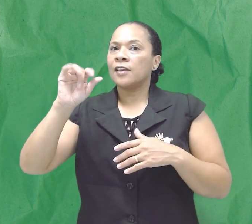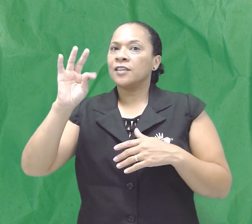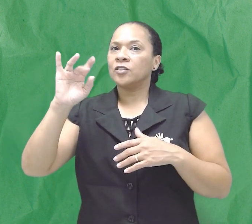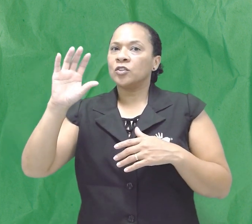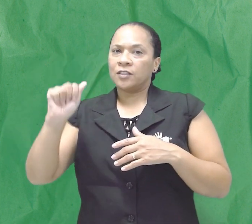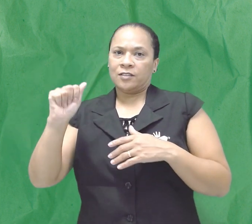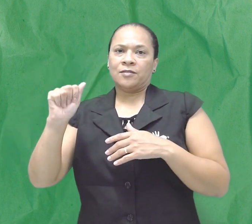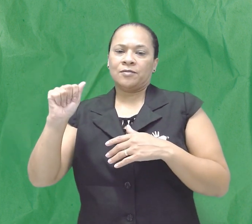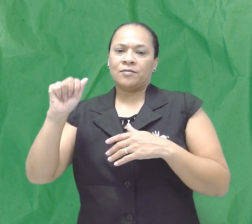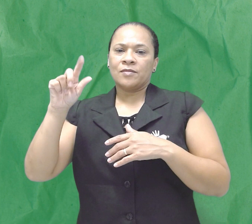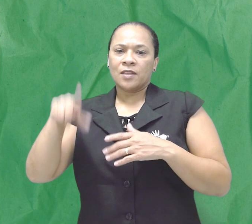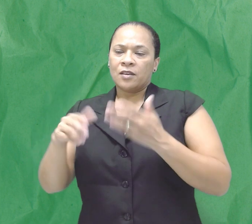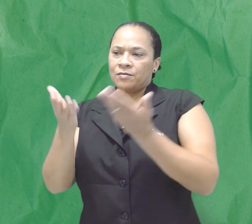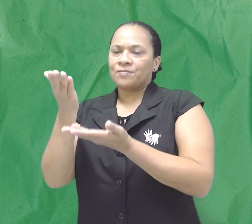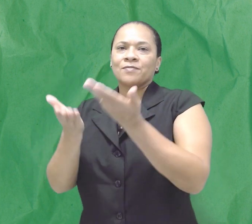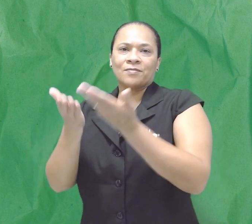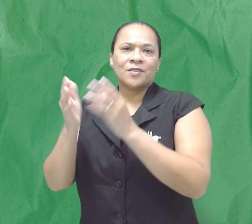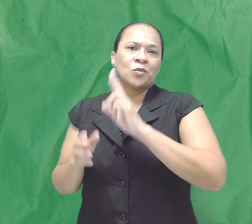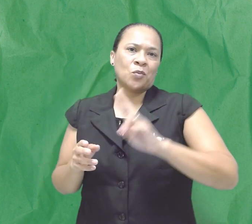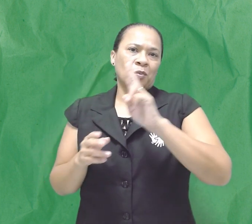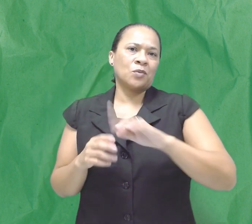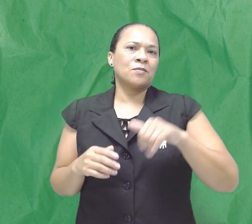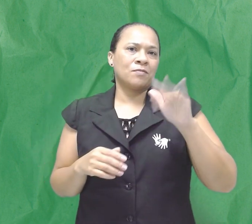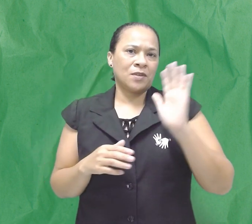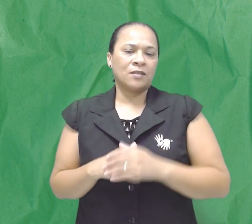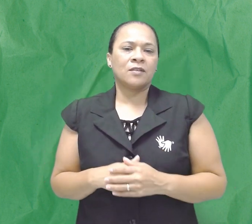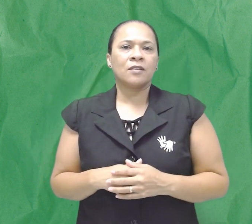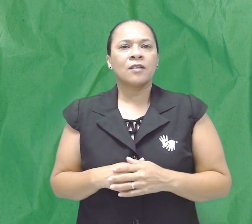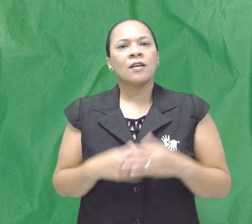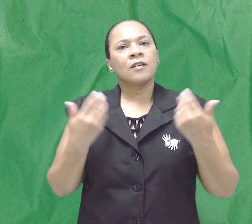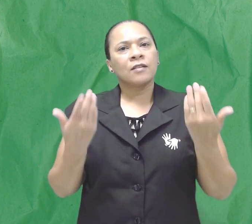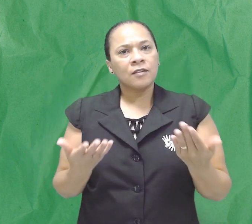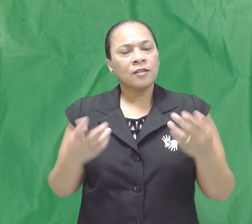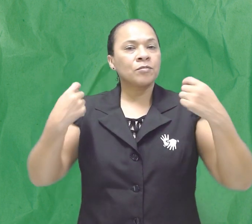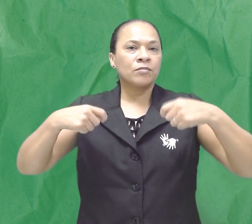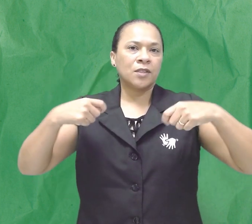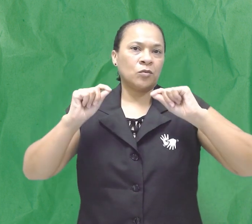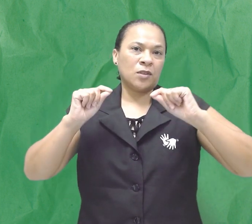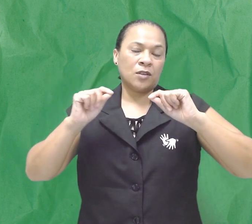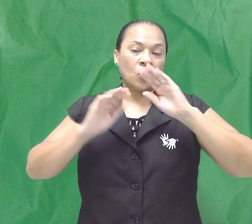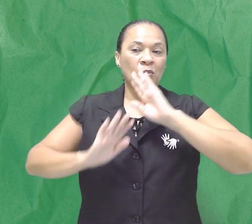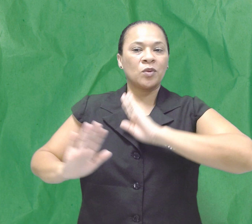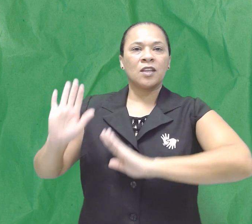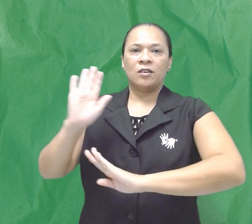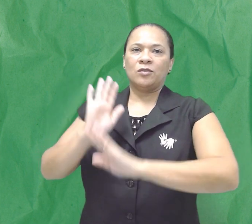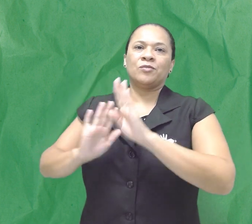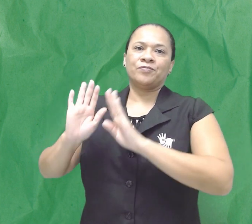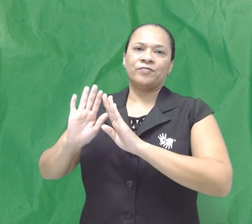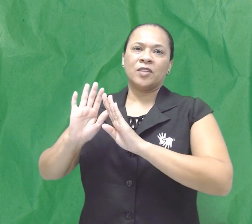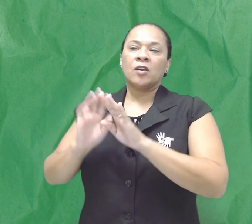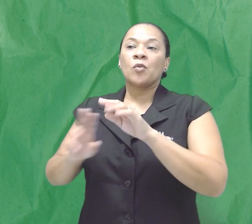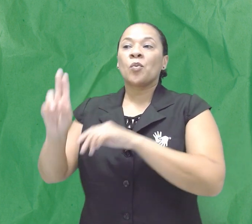então balanças altamente precisas, e que nós podemos, né, nós devemos ter muito cuidado ao